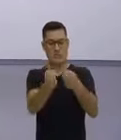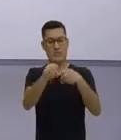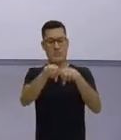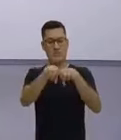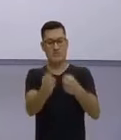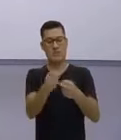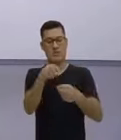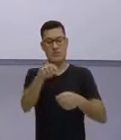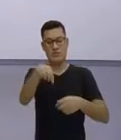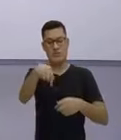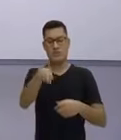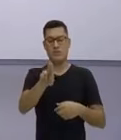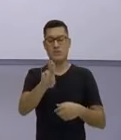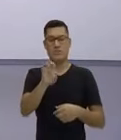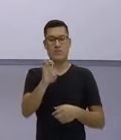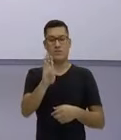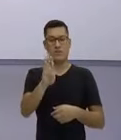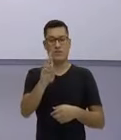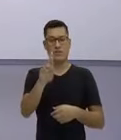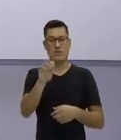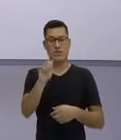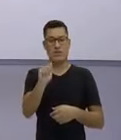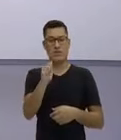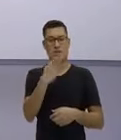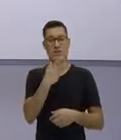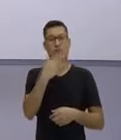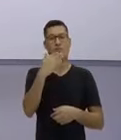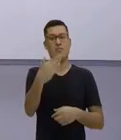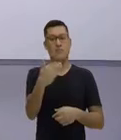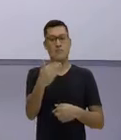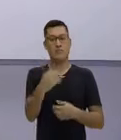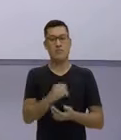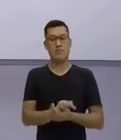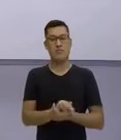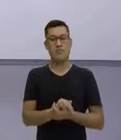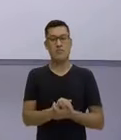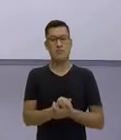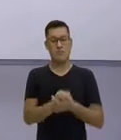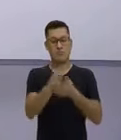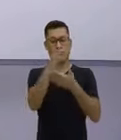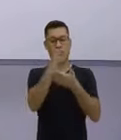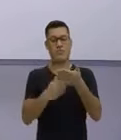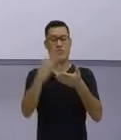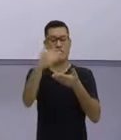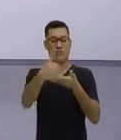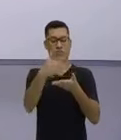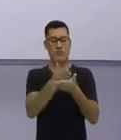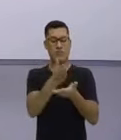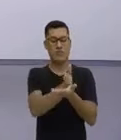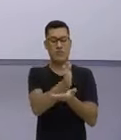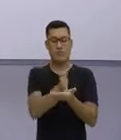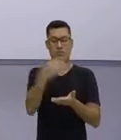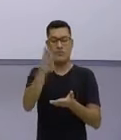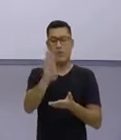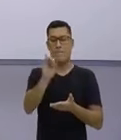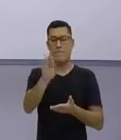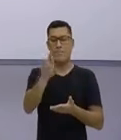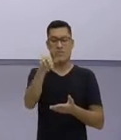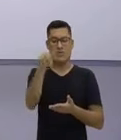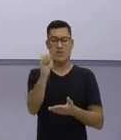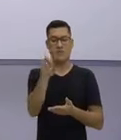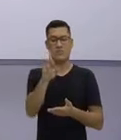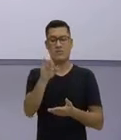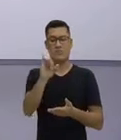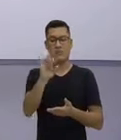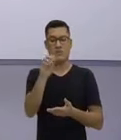quebrar. Isso. Com a molécula foi se dividindo, né? Binária, porque ela se divide em quantas partes? Multiplicando, caso por dois. E por dois, né? Então, observa